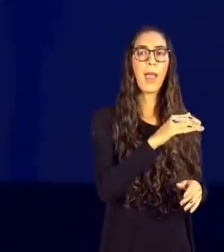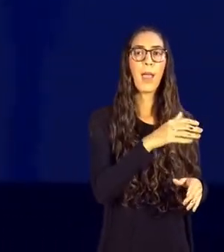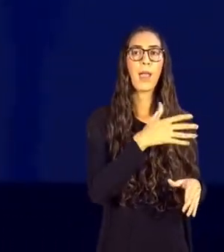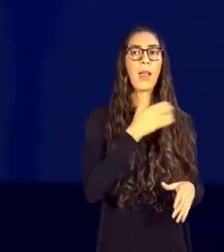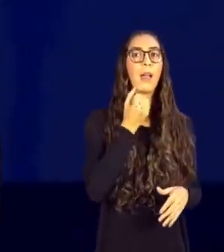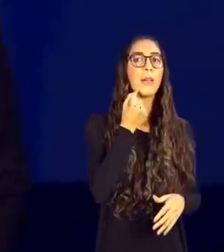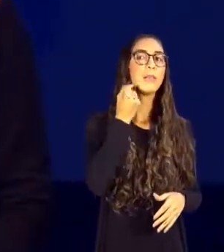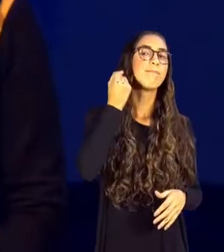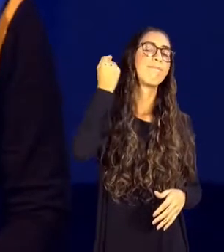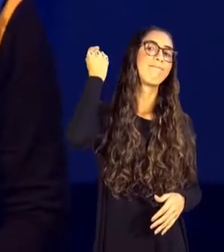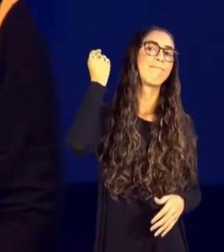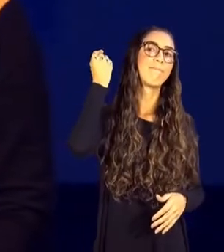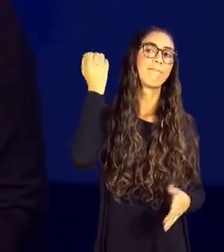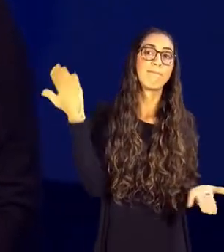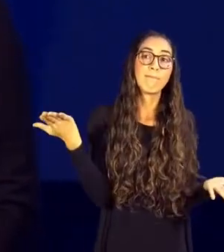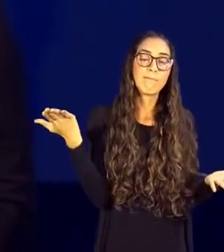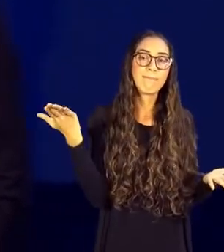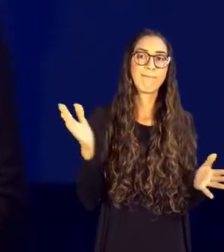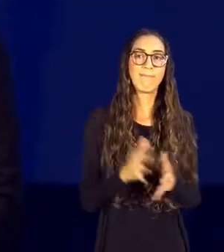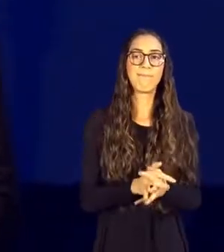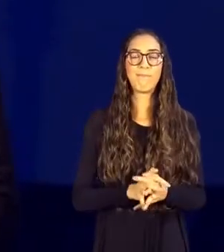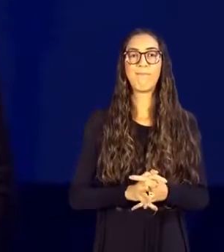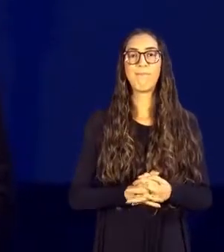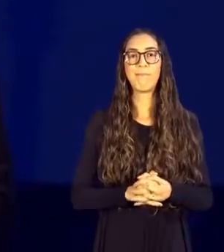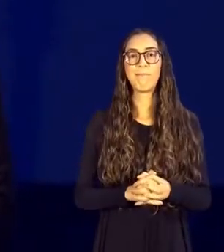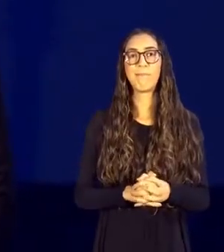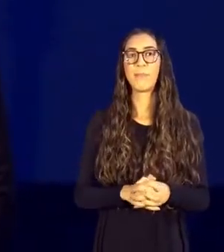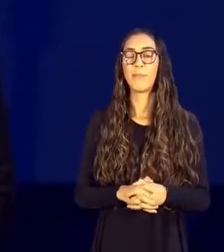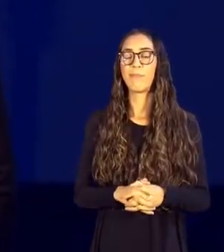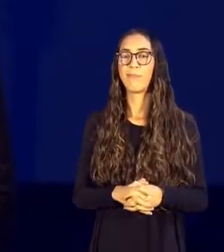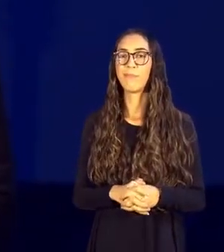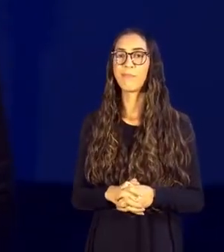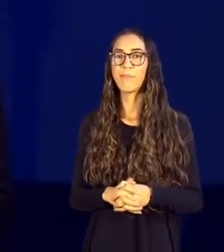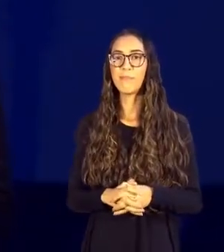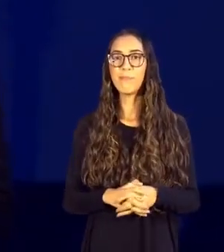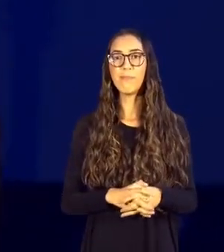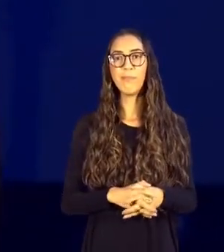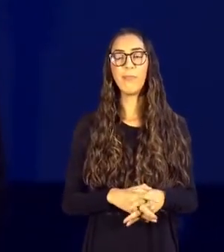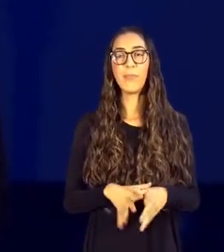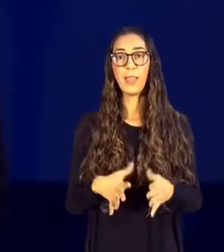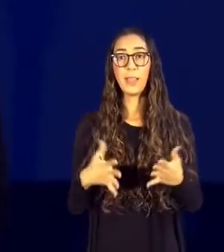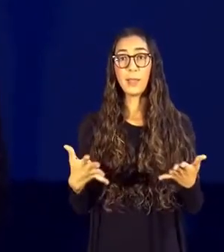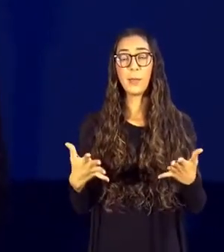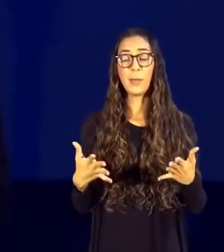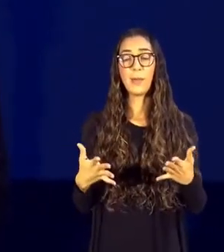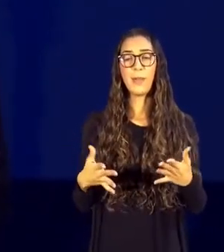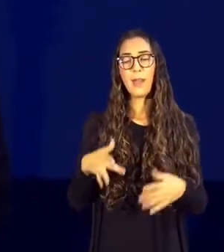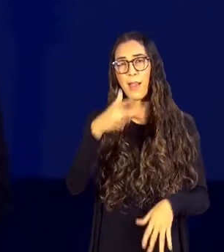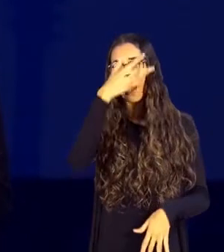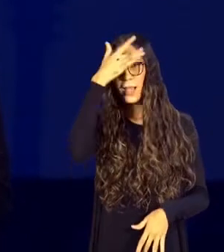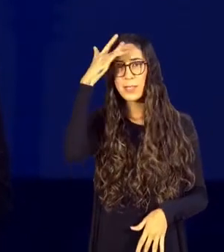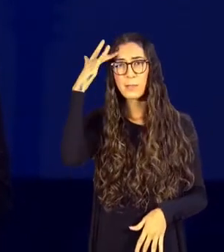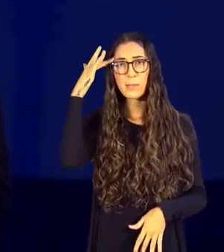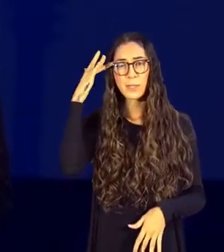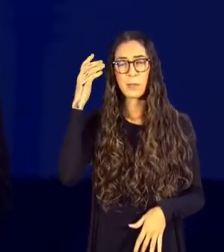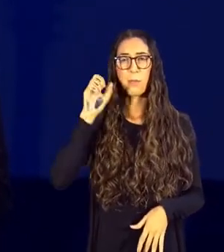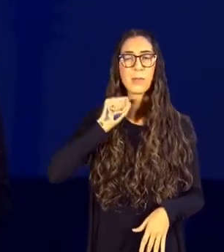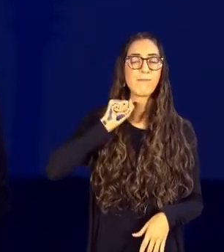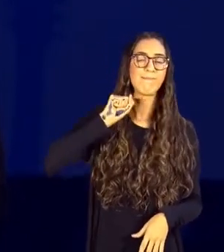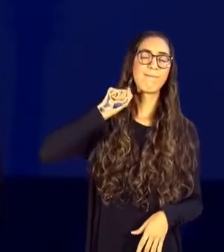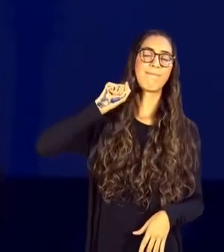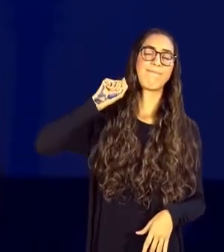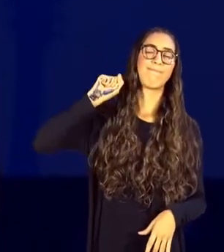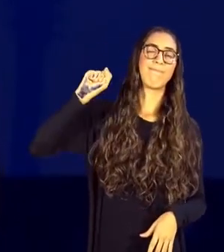Nós somos derrotados, as pessoas que sucumbem, que praticam suicídio, que fazem algo